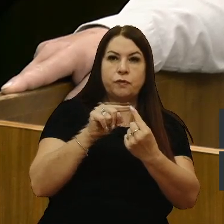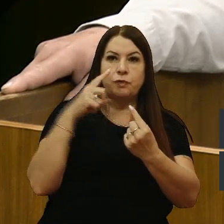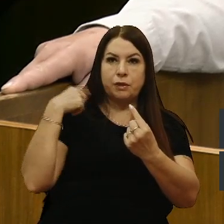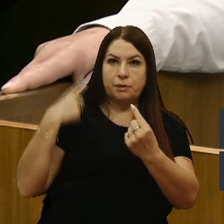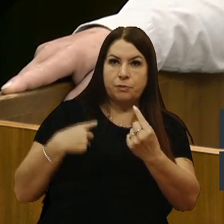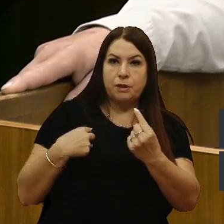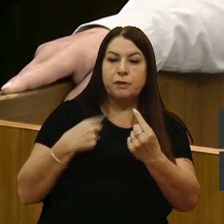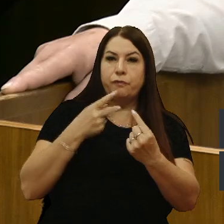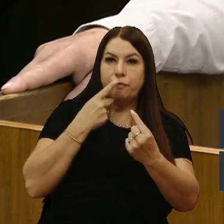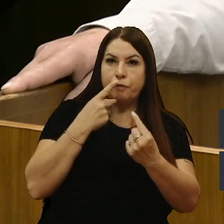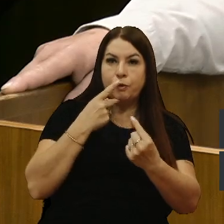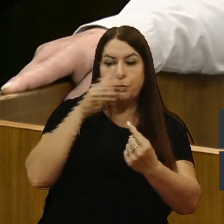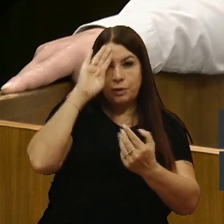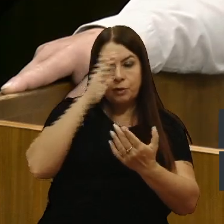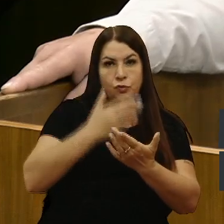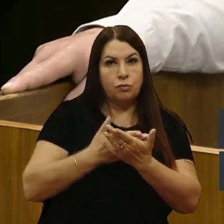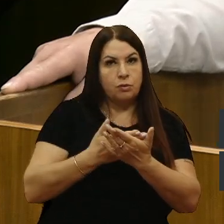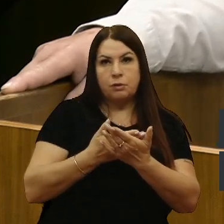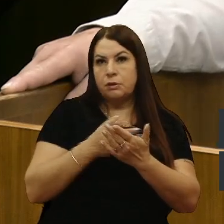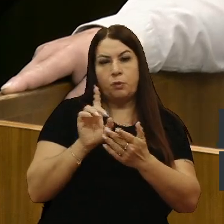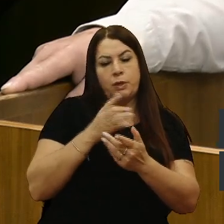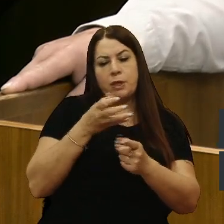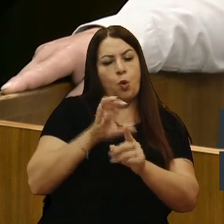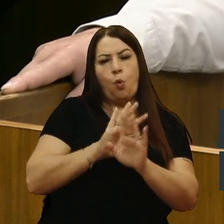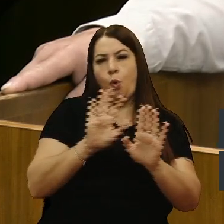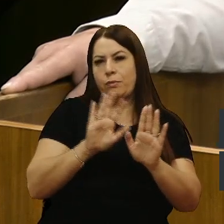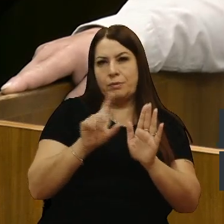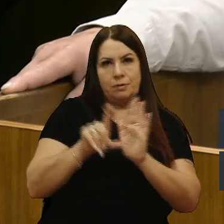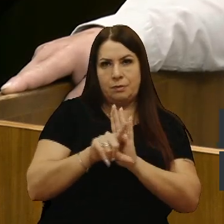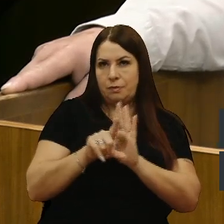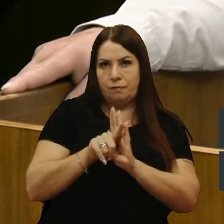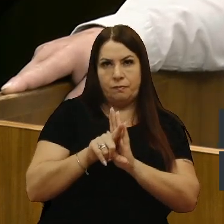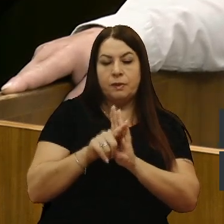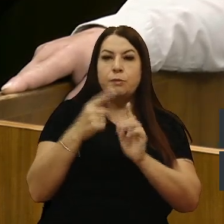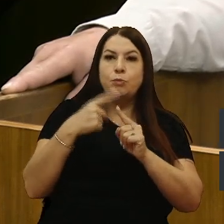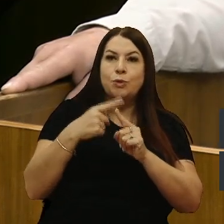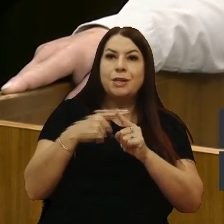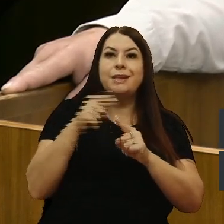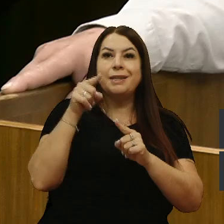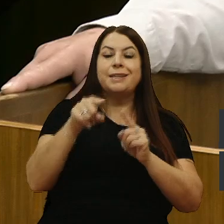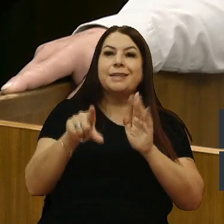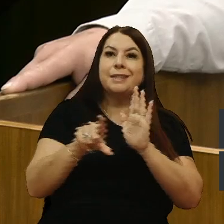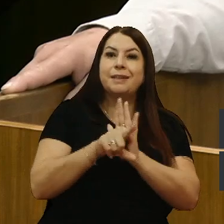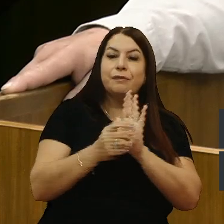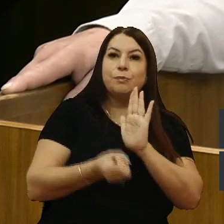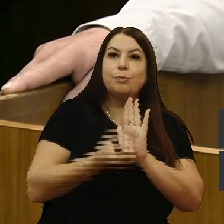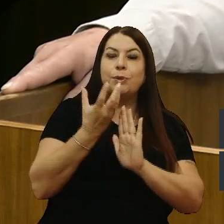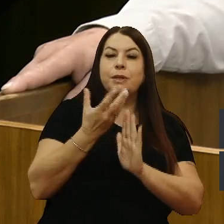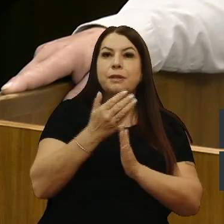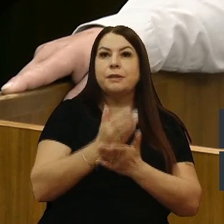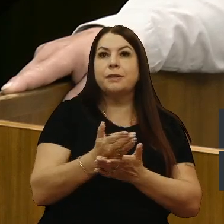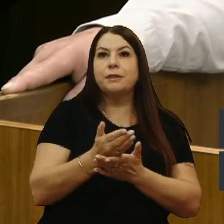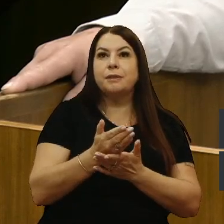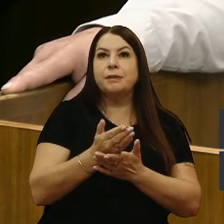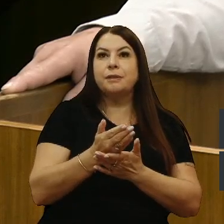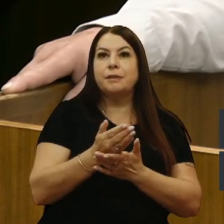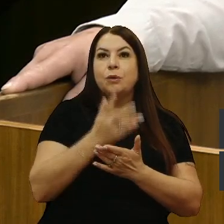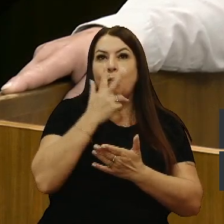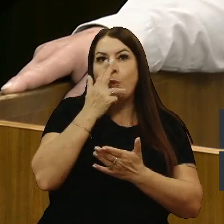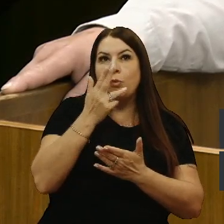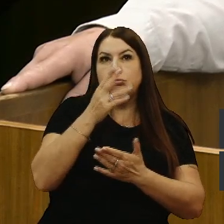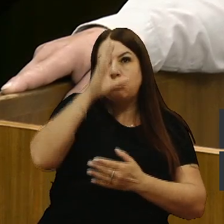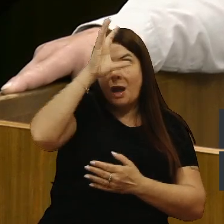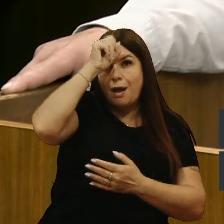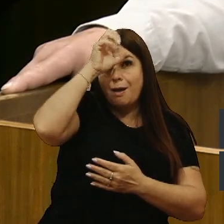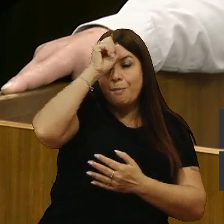colocou, acredito que ninguém seria contra essa lei. Porque ela colocou que essa lei ela foi criada como